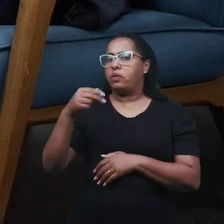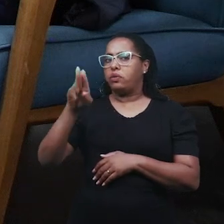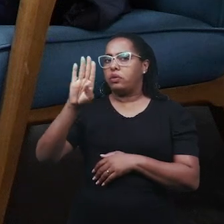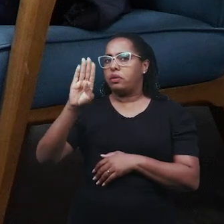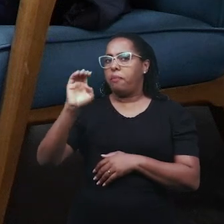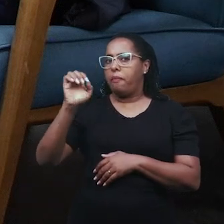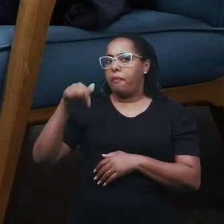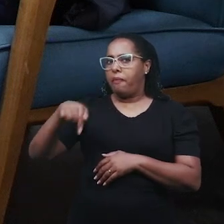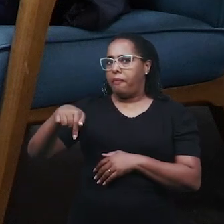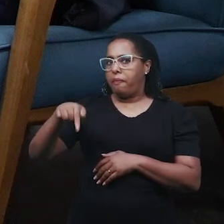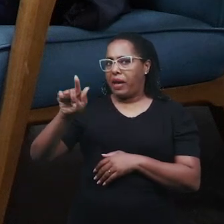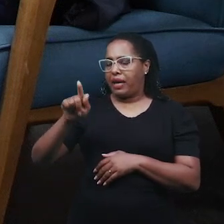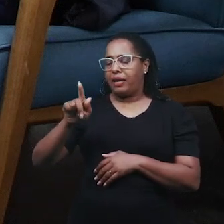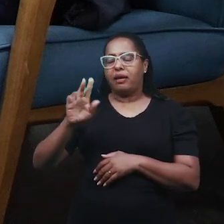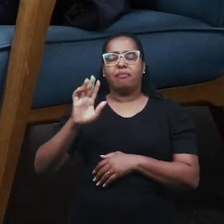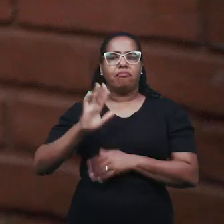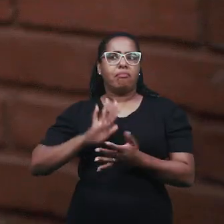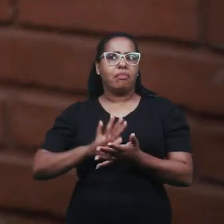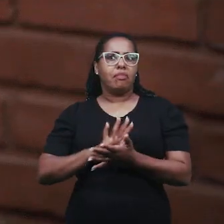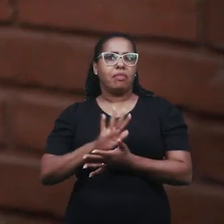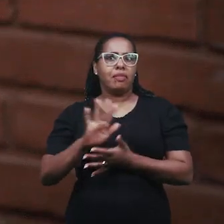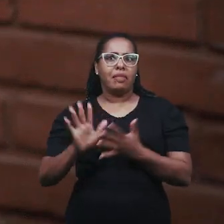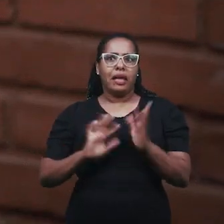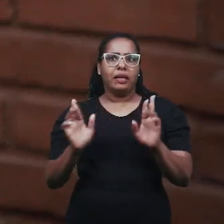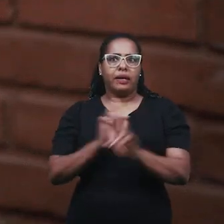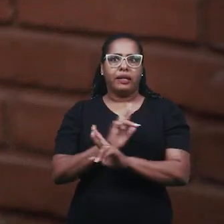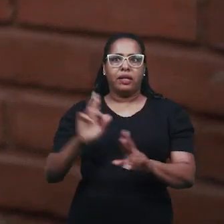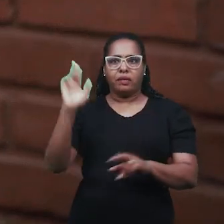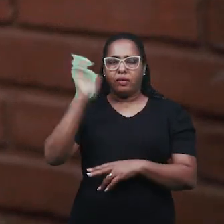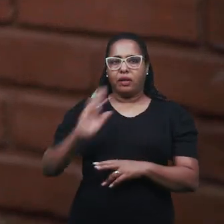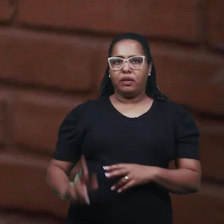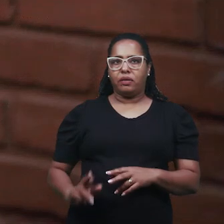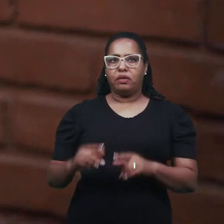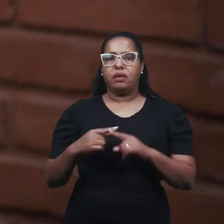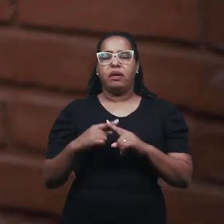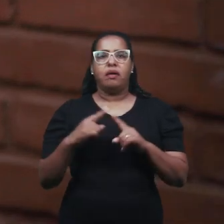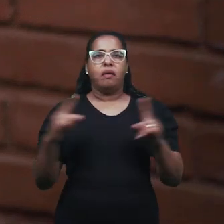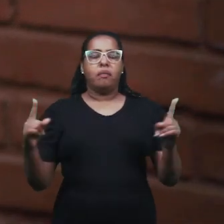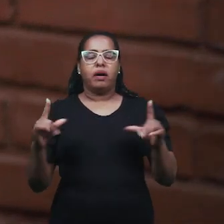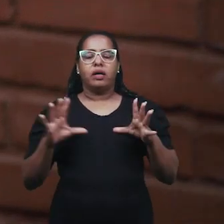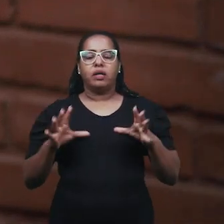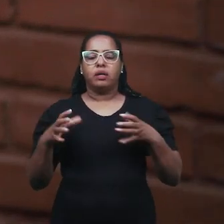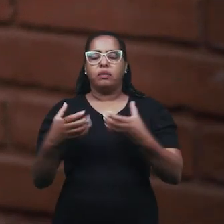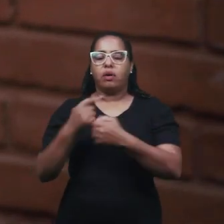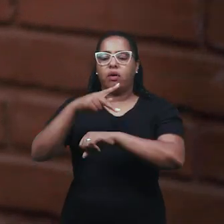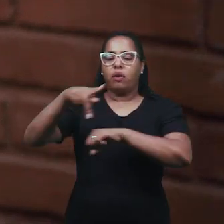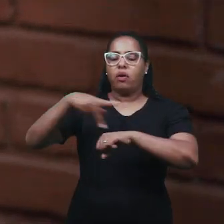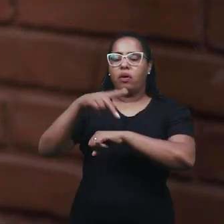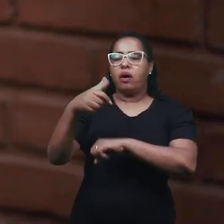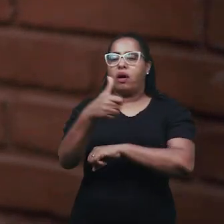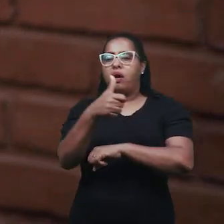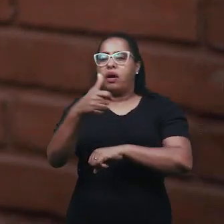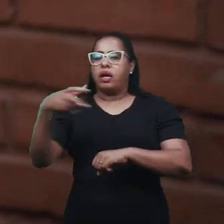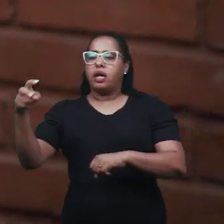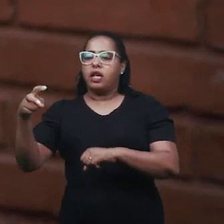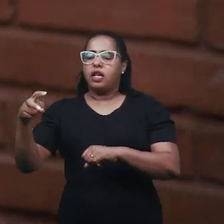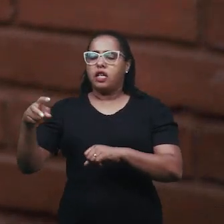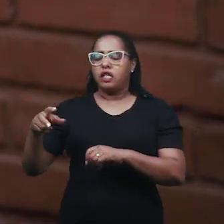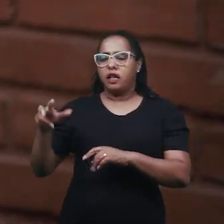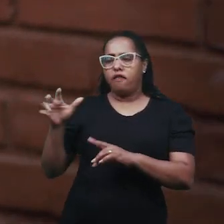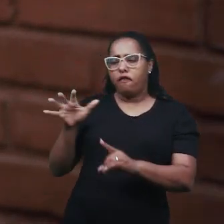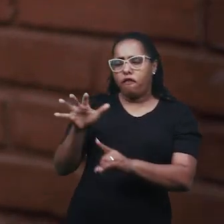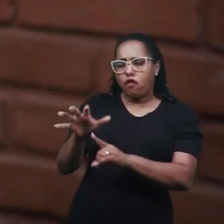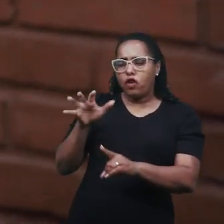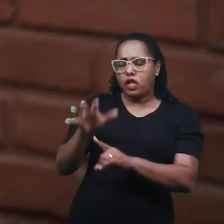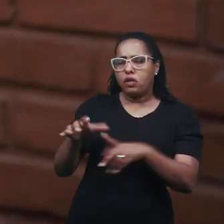nada a ver com russo. Que coisa. Mas por ser União Soviética, todos aqueles 15 países eram forçados a falar